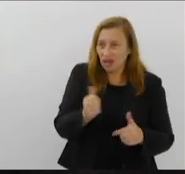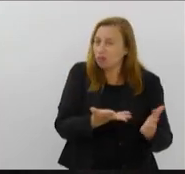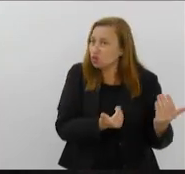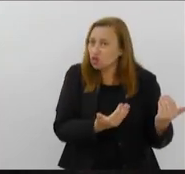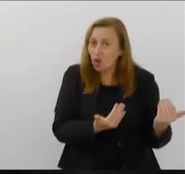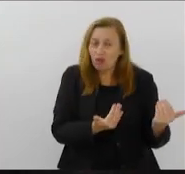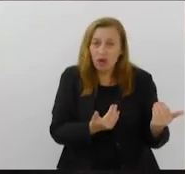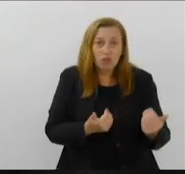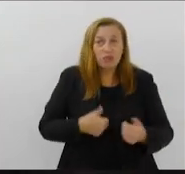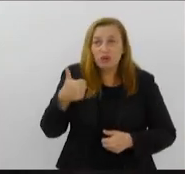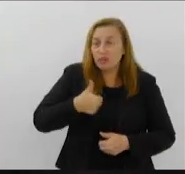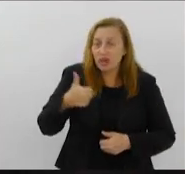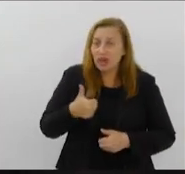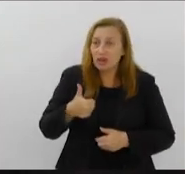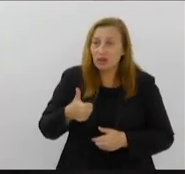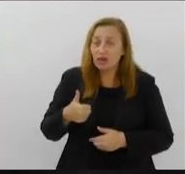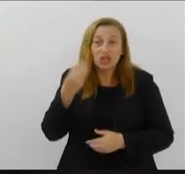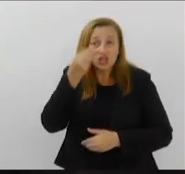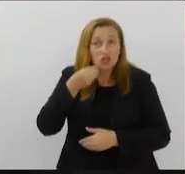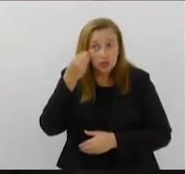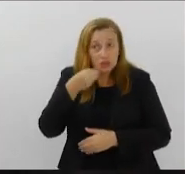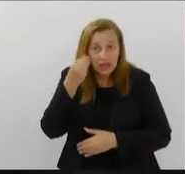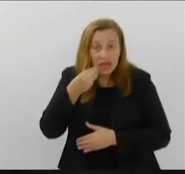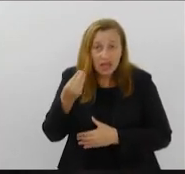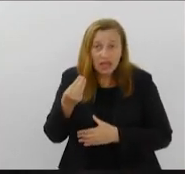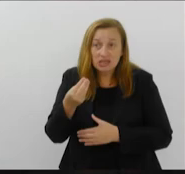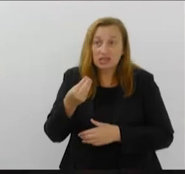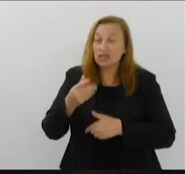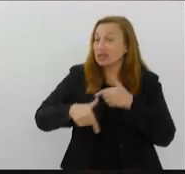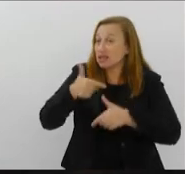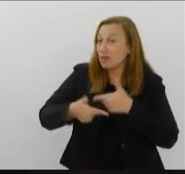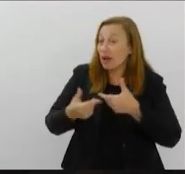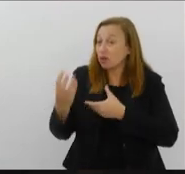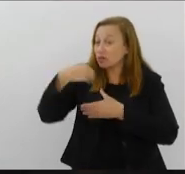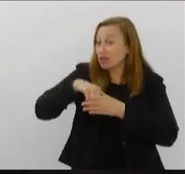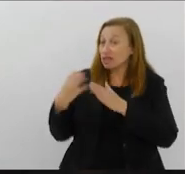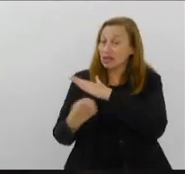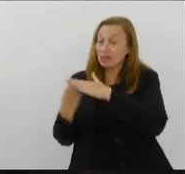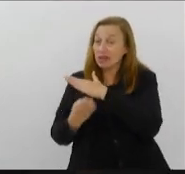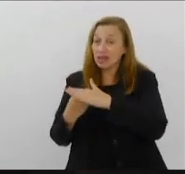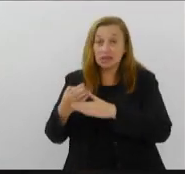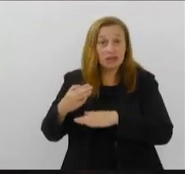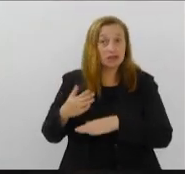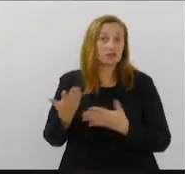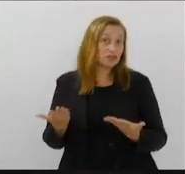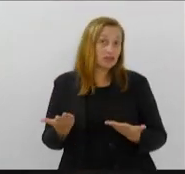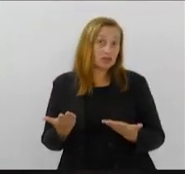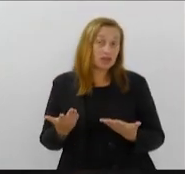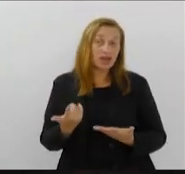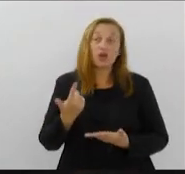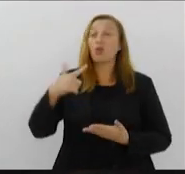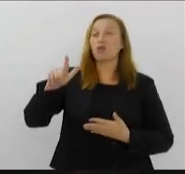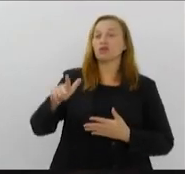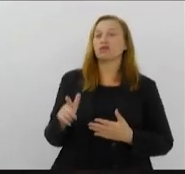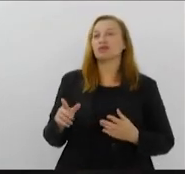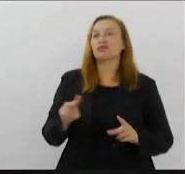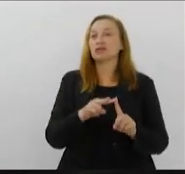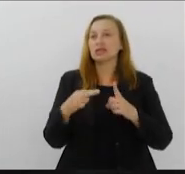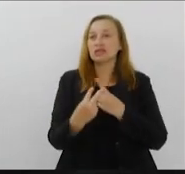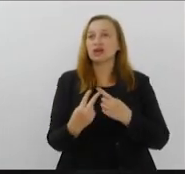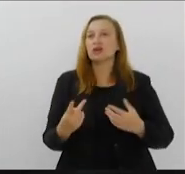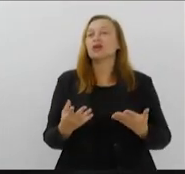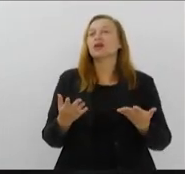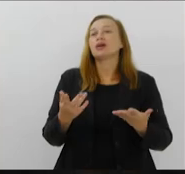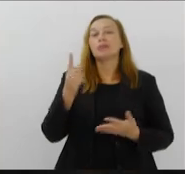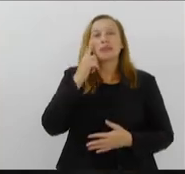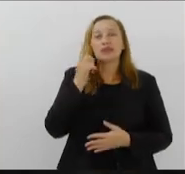do jovem, meu Deus, quando ele está lá dentro, é outro desenho, é a mesma coisa do ensino superior. A gente, inclusive, pensando em